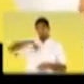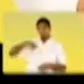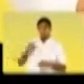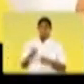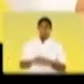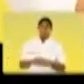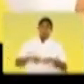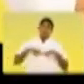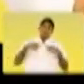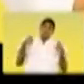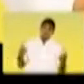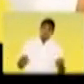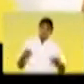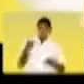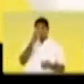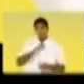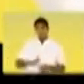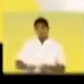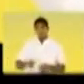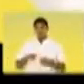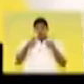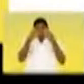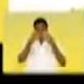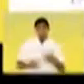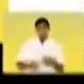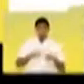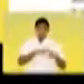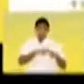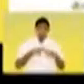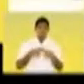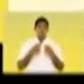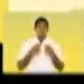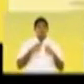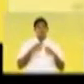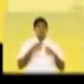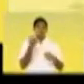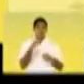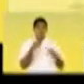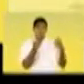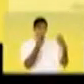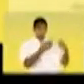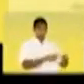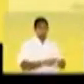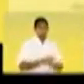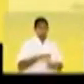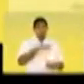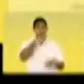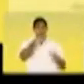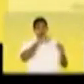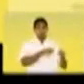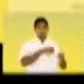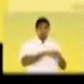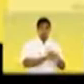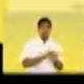orientação da promotoria mas repetimos tão somente por causa da falta de espaço para